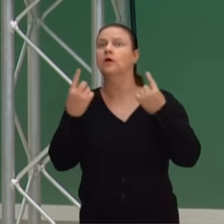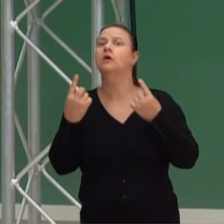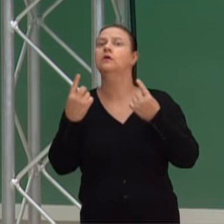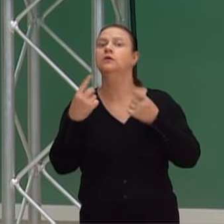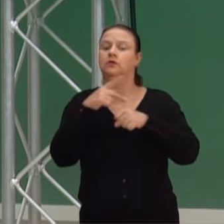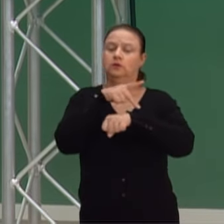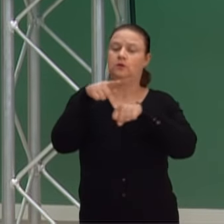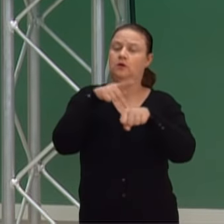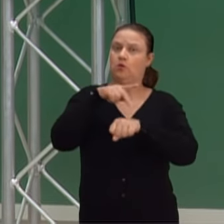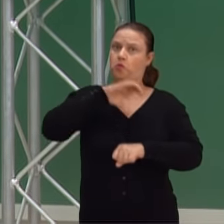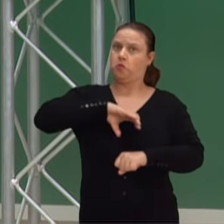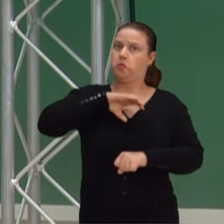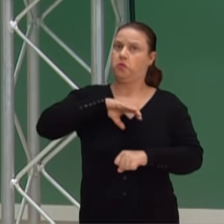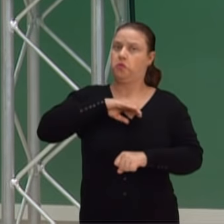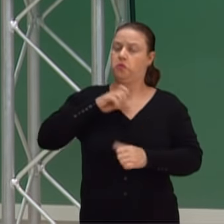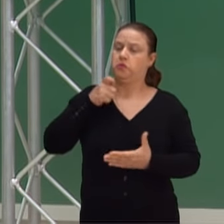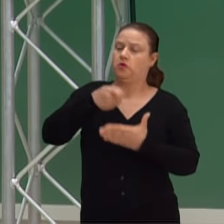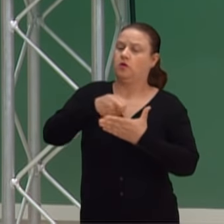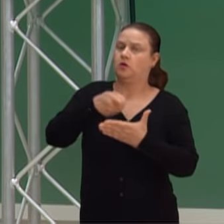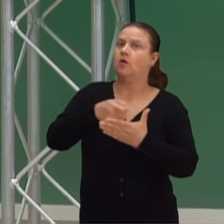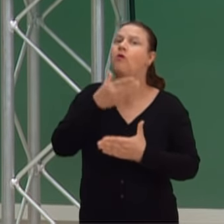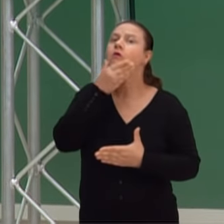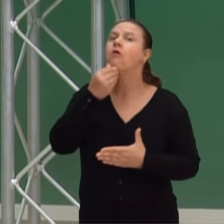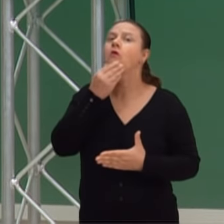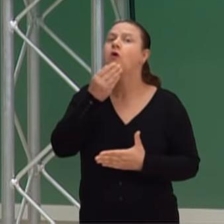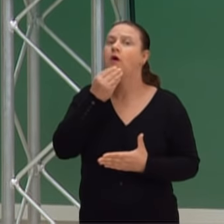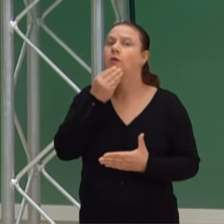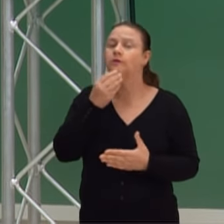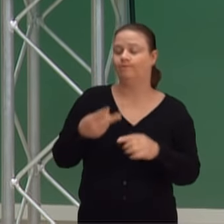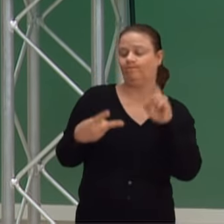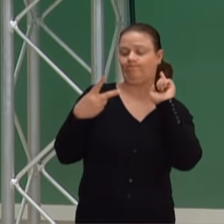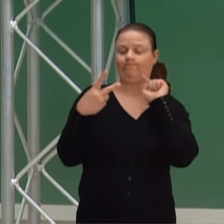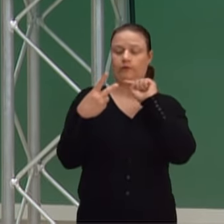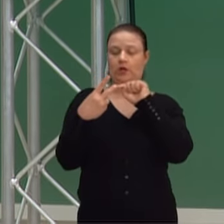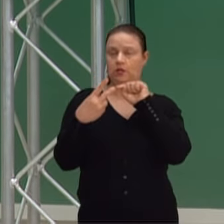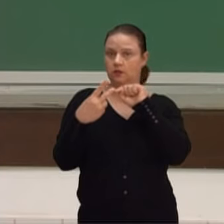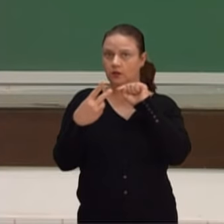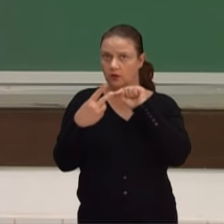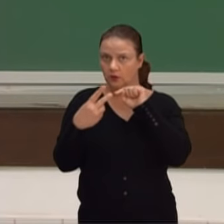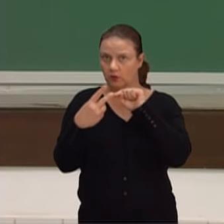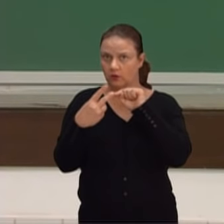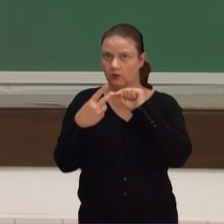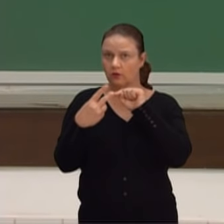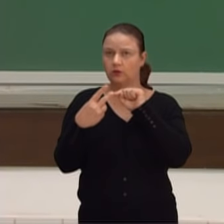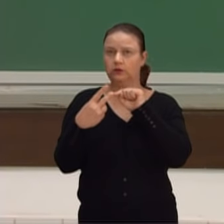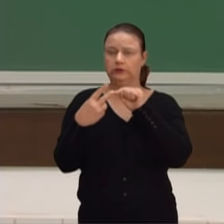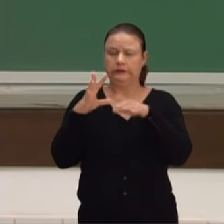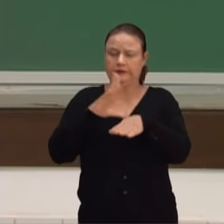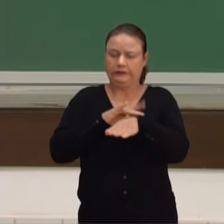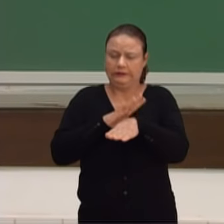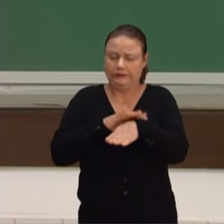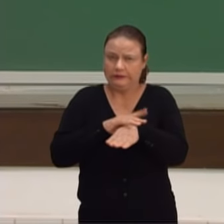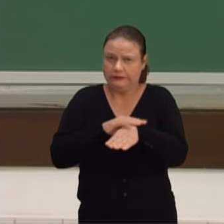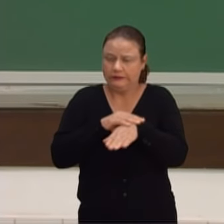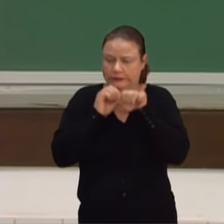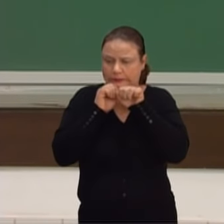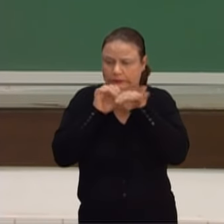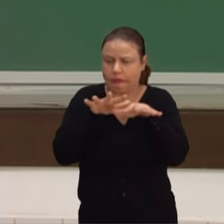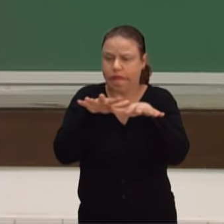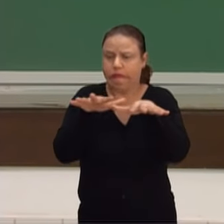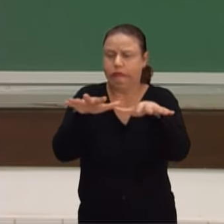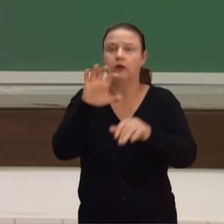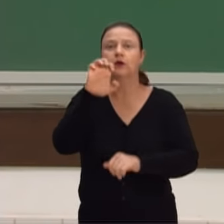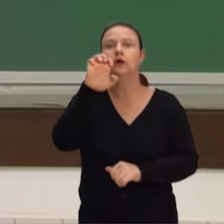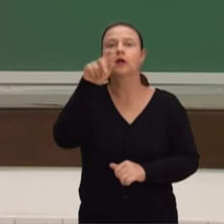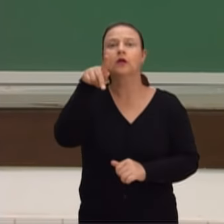problema. Segundo, epidemias. Os africanos, já com todo o envolvimento já de vários séculos com